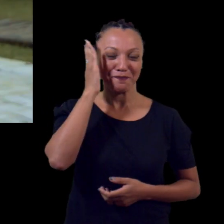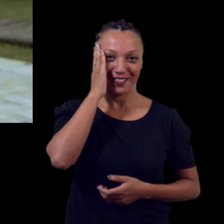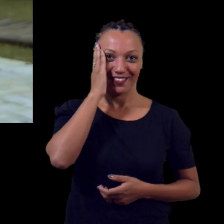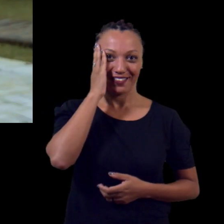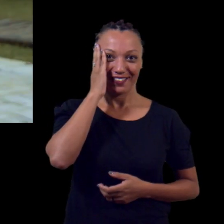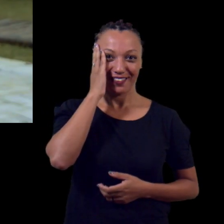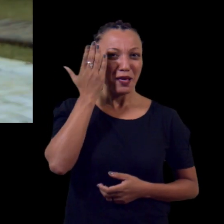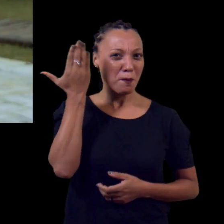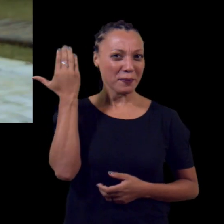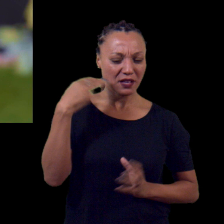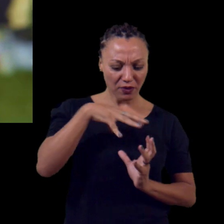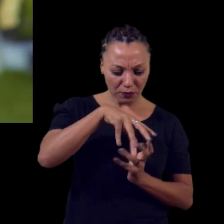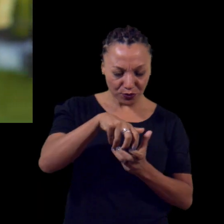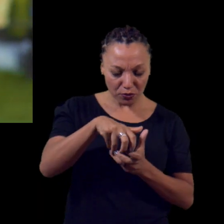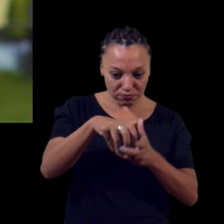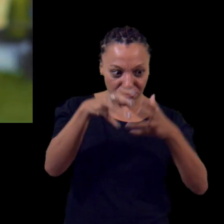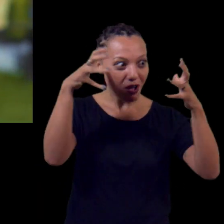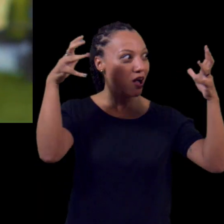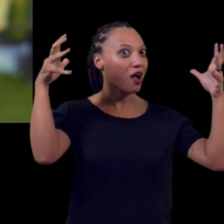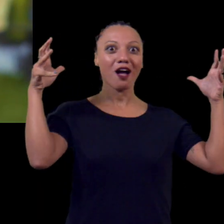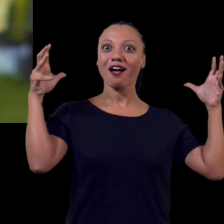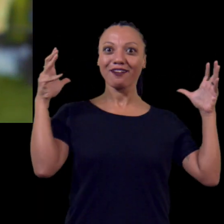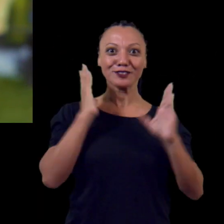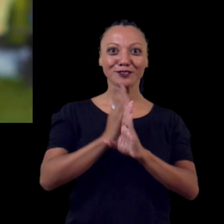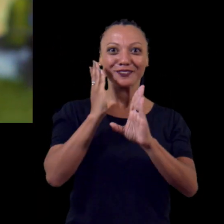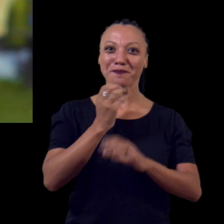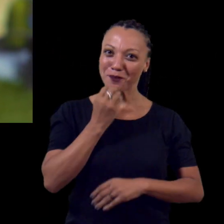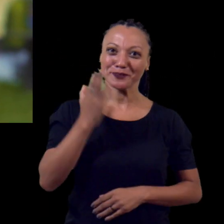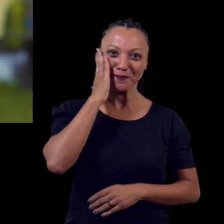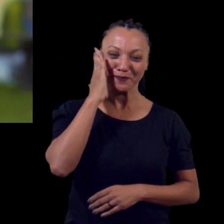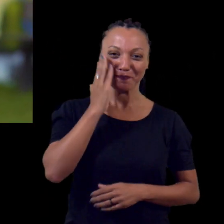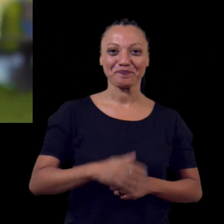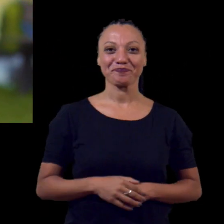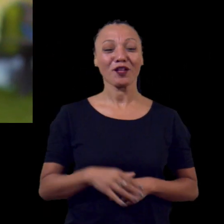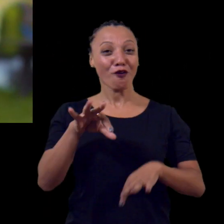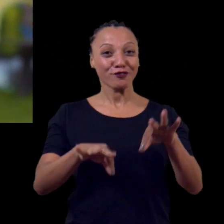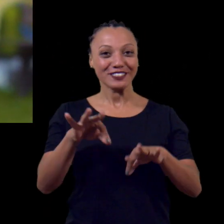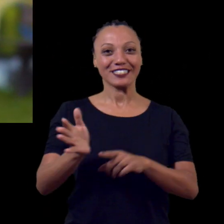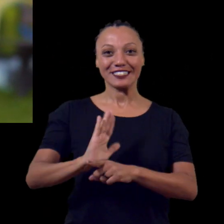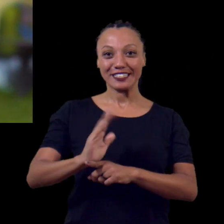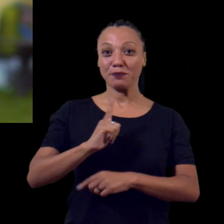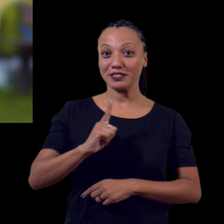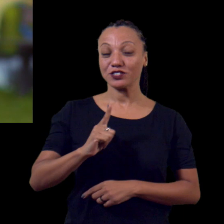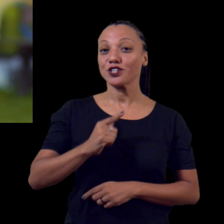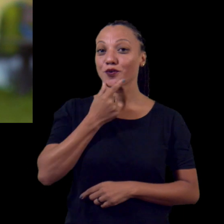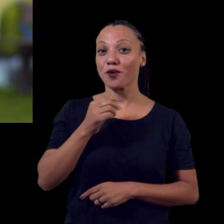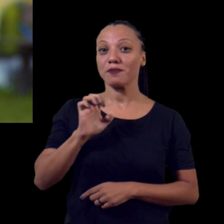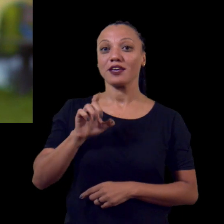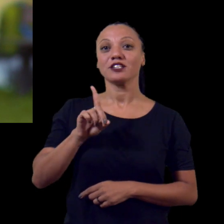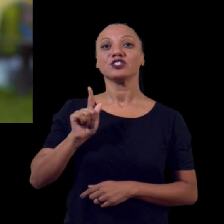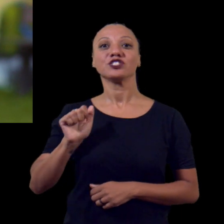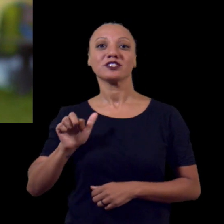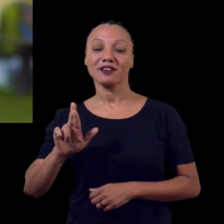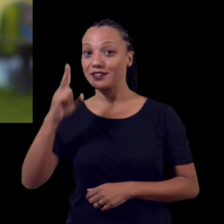muito maior do que eu achava. Que na oficina de cinema teve uma cena que era o Edgar, que é cego, né, que estava fazendo, junto